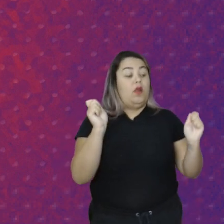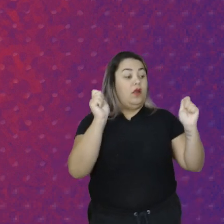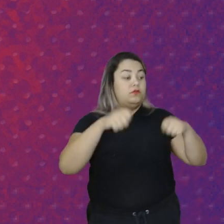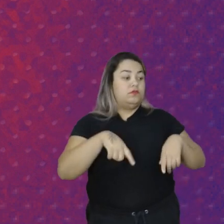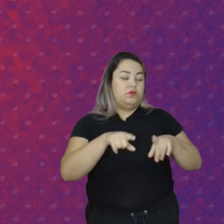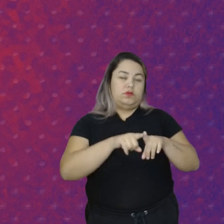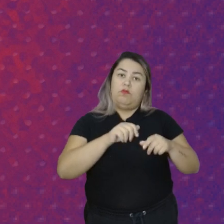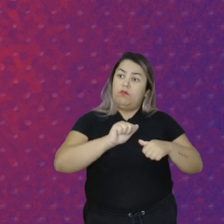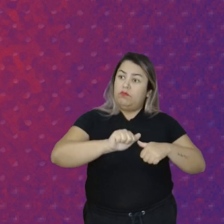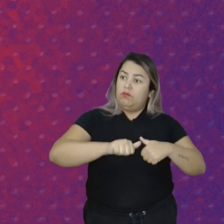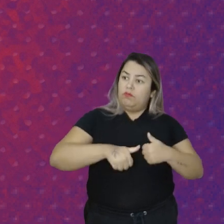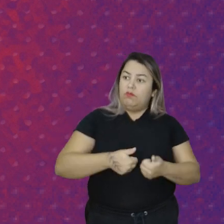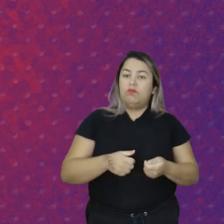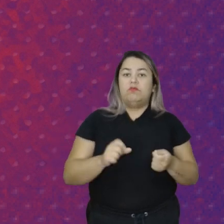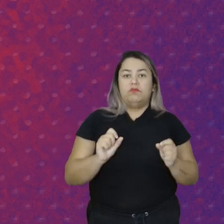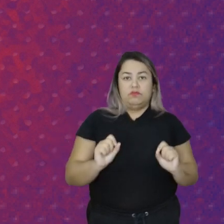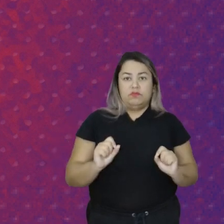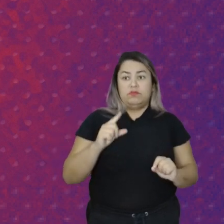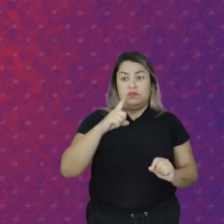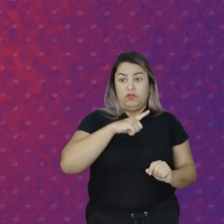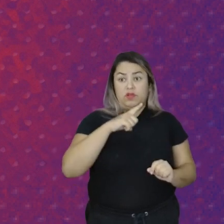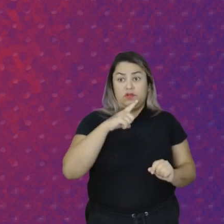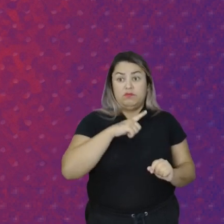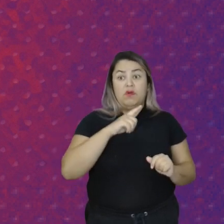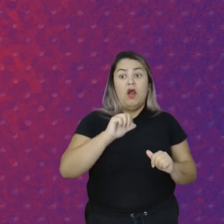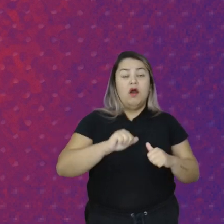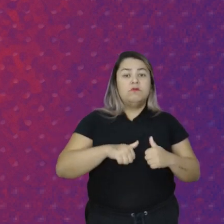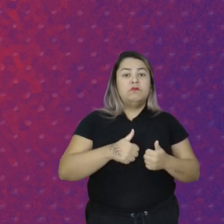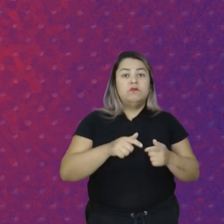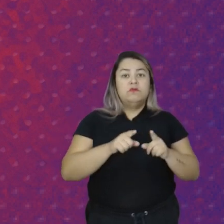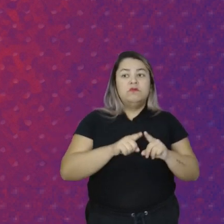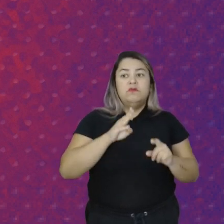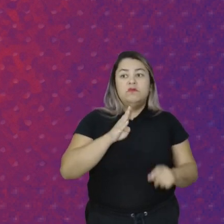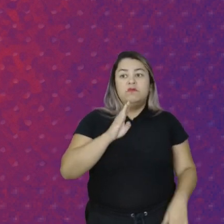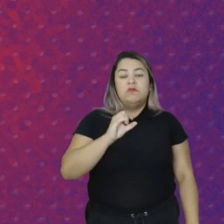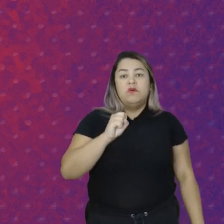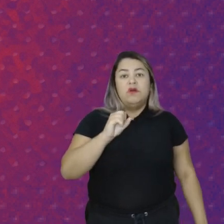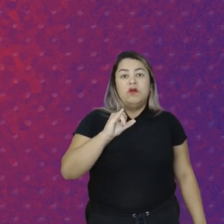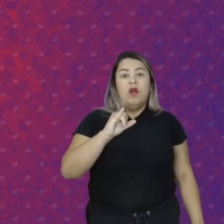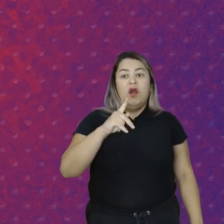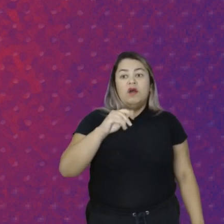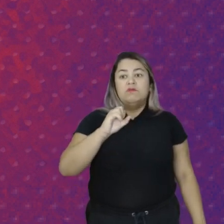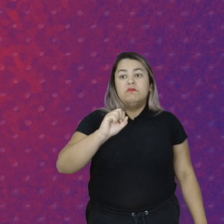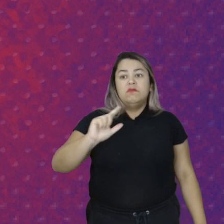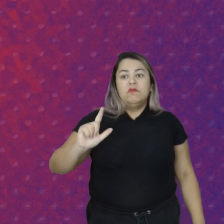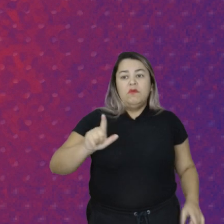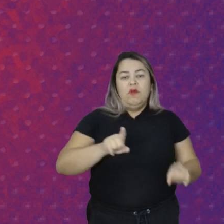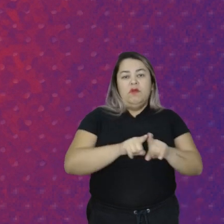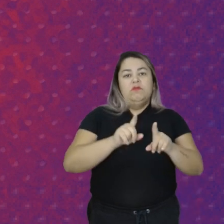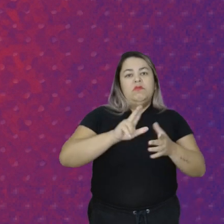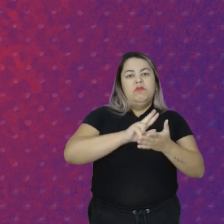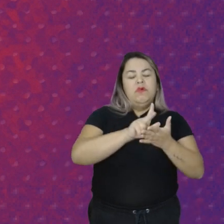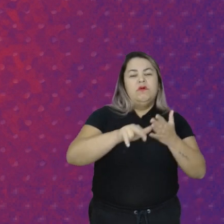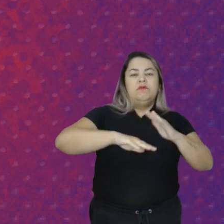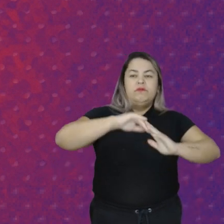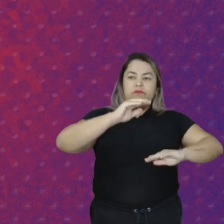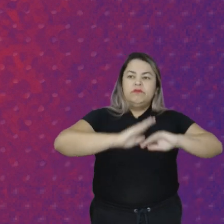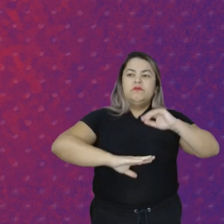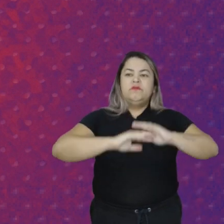ser avaliada, deve ser uma avaliação biopsicossocial feita por equipe multiprofissional com